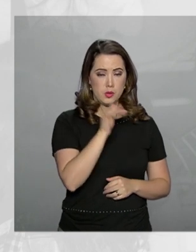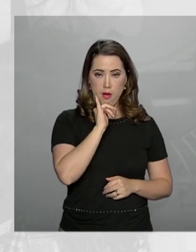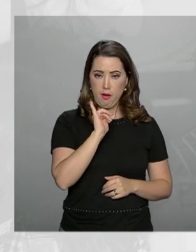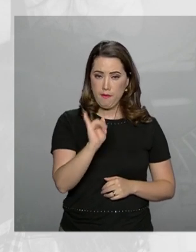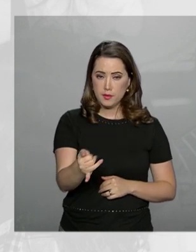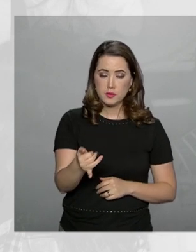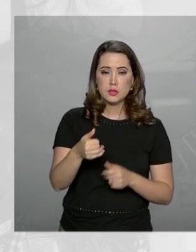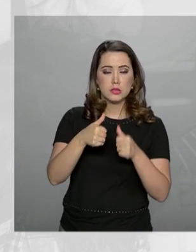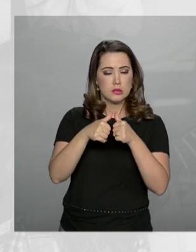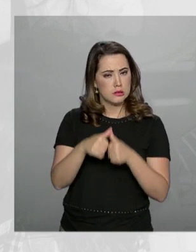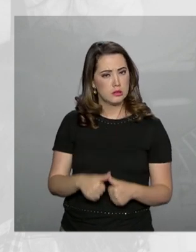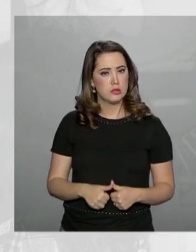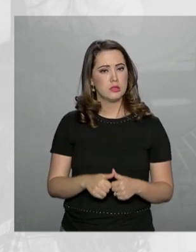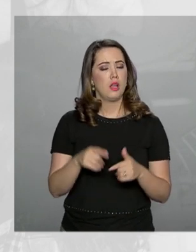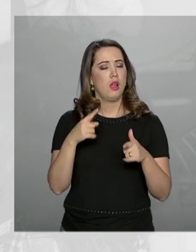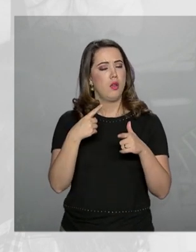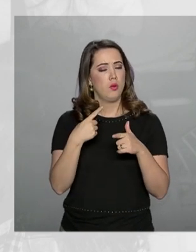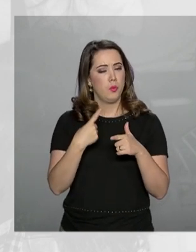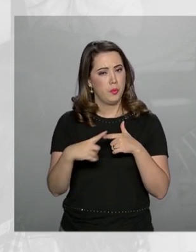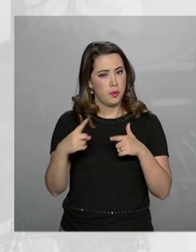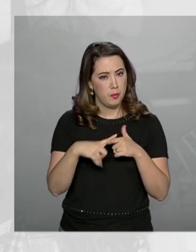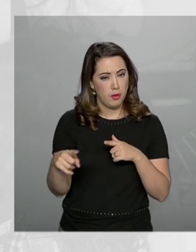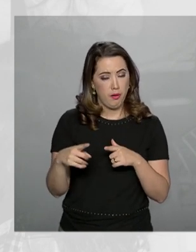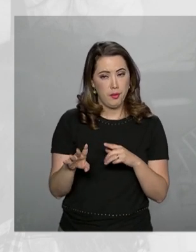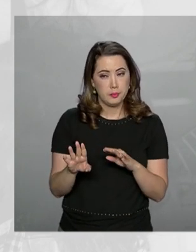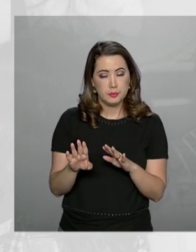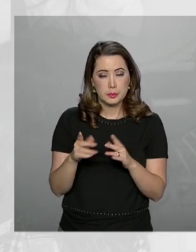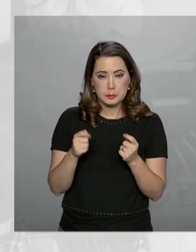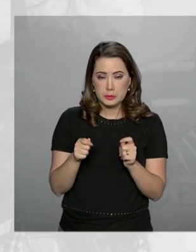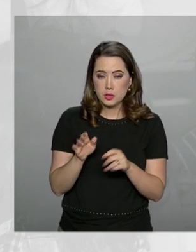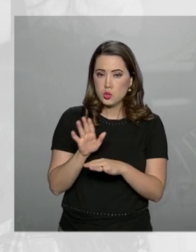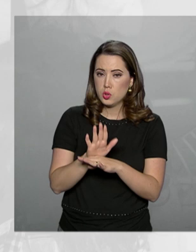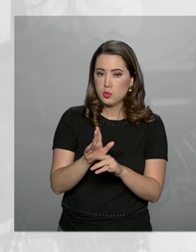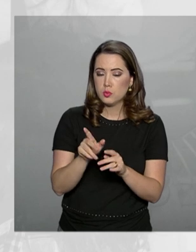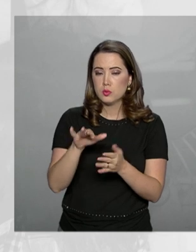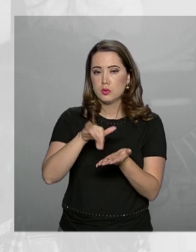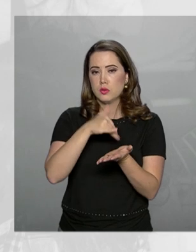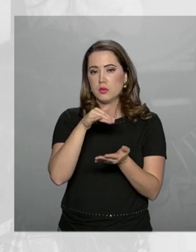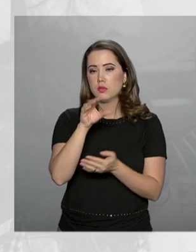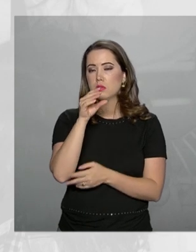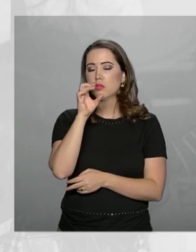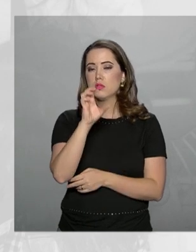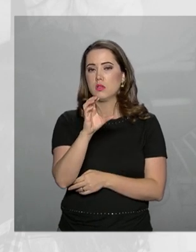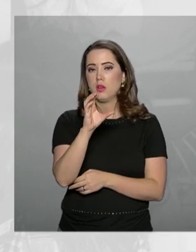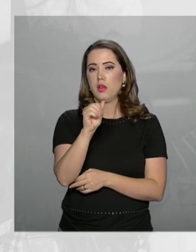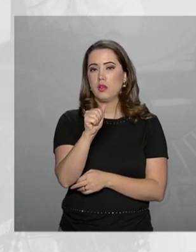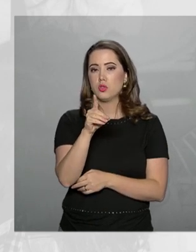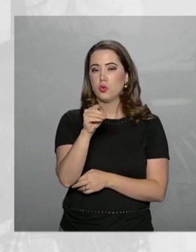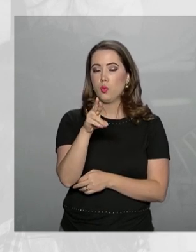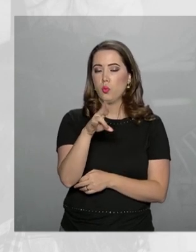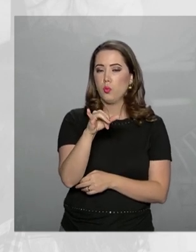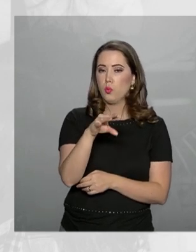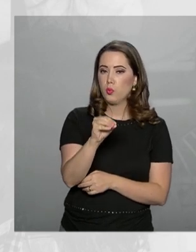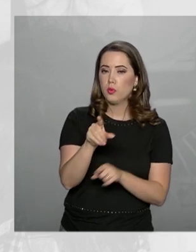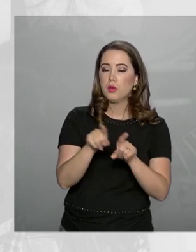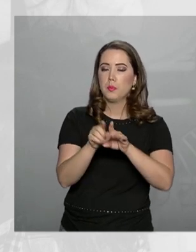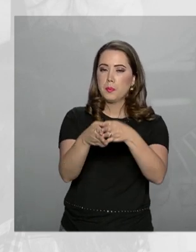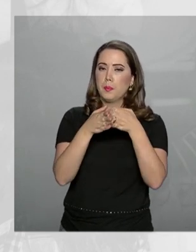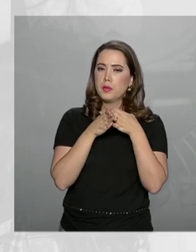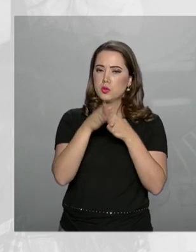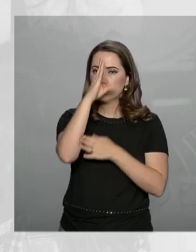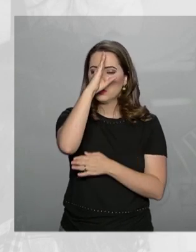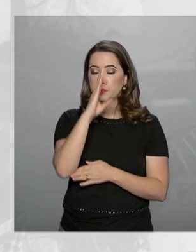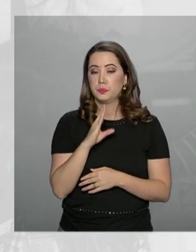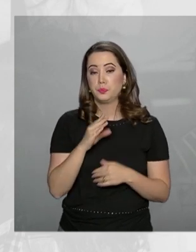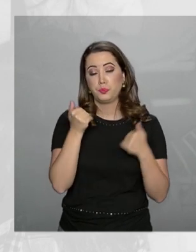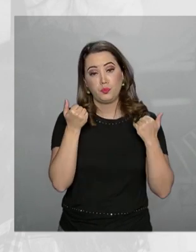declararem estar em situação de vulnerabilidade e estejam inscritos no Cadastro Único para Programas Sociais também podem pedir a